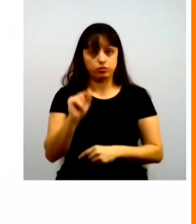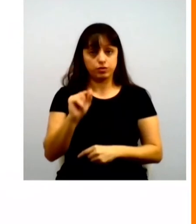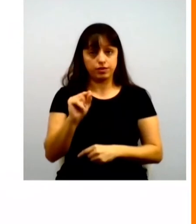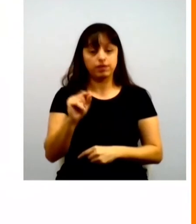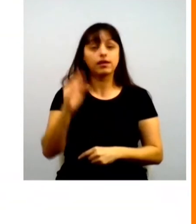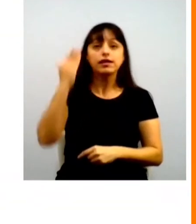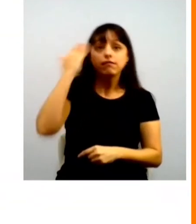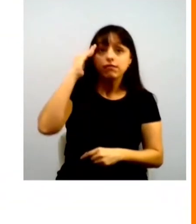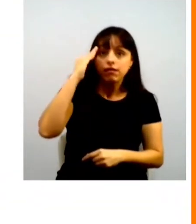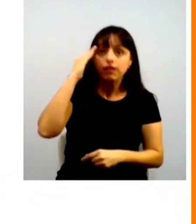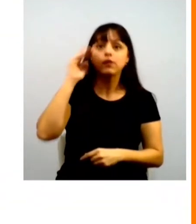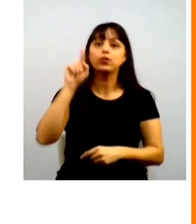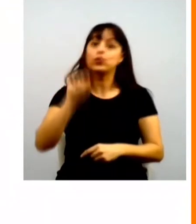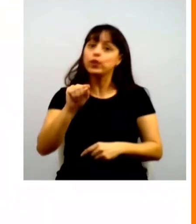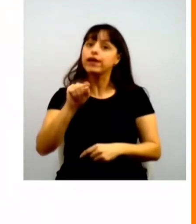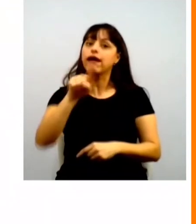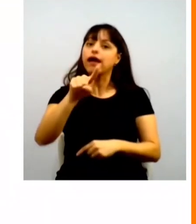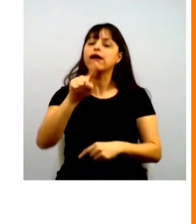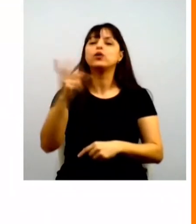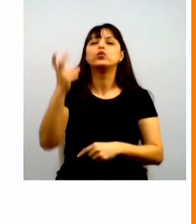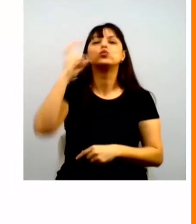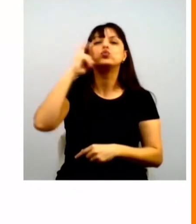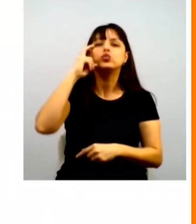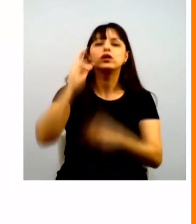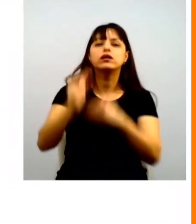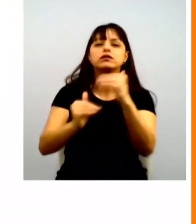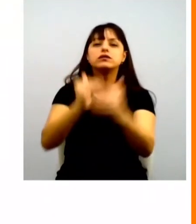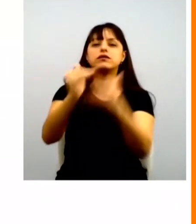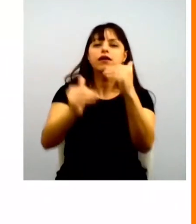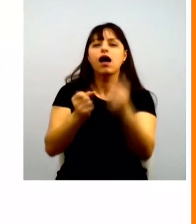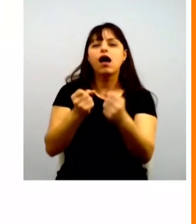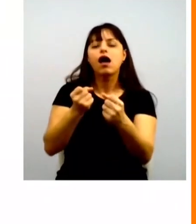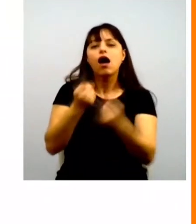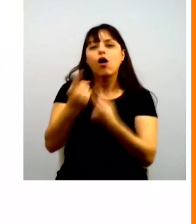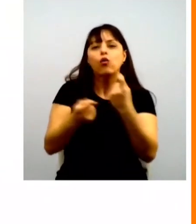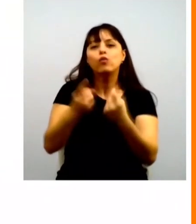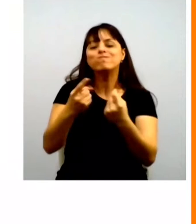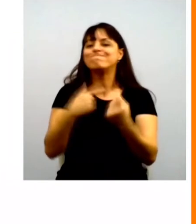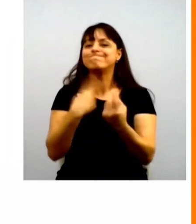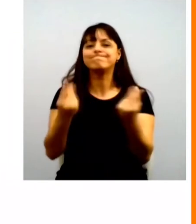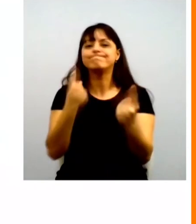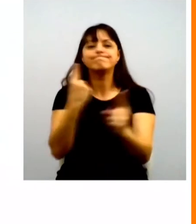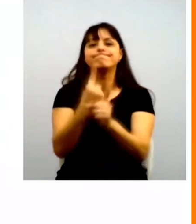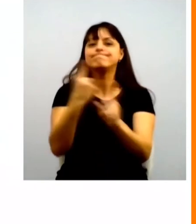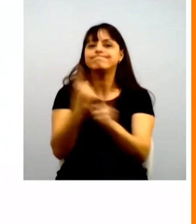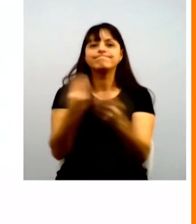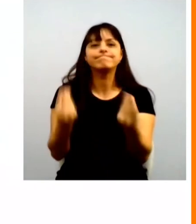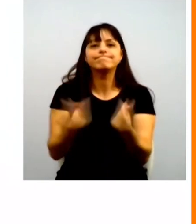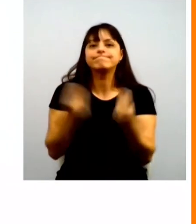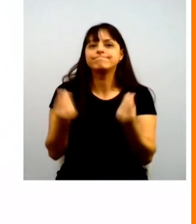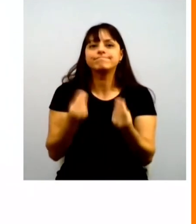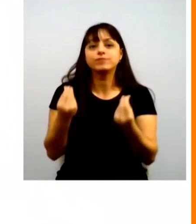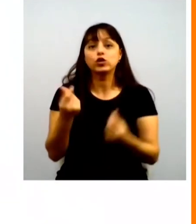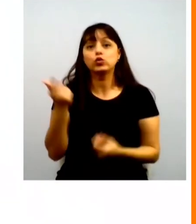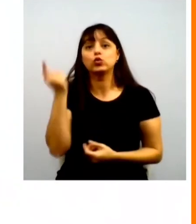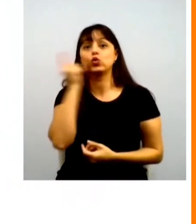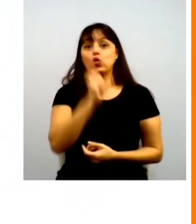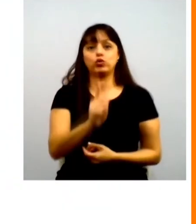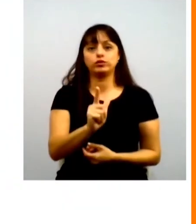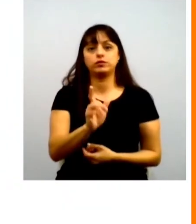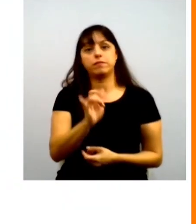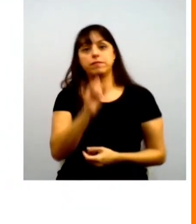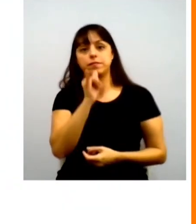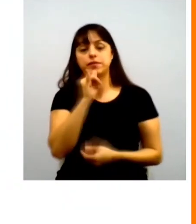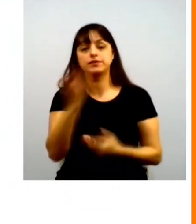intangíveis ou mais difíceis de identificar, como pode ser a contribuição à cohesão